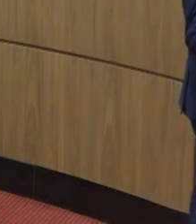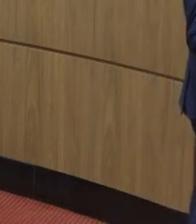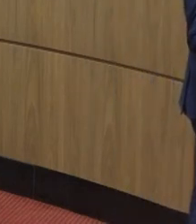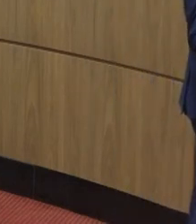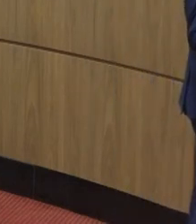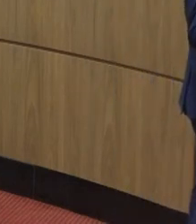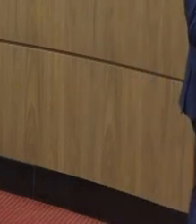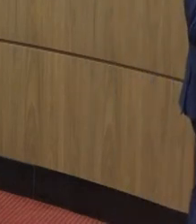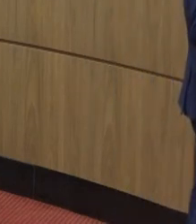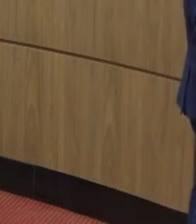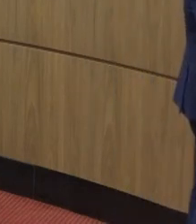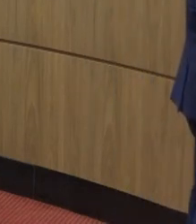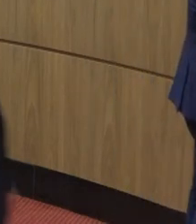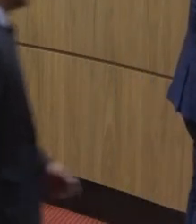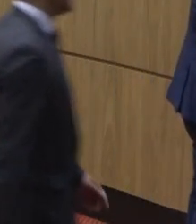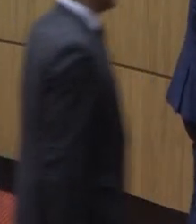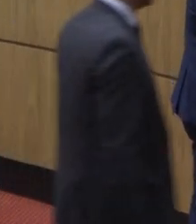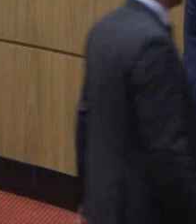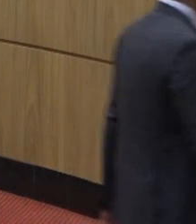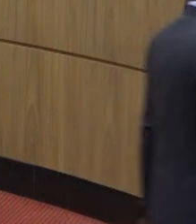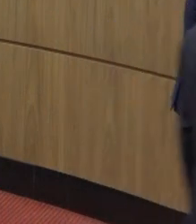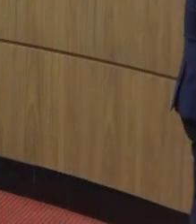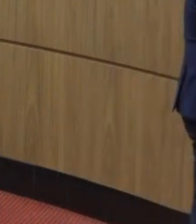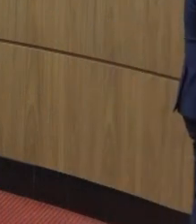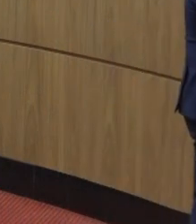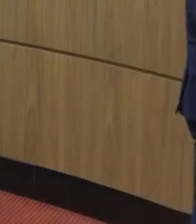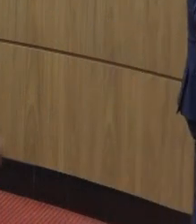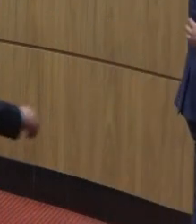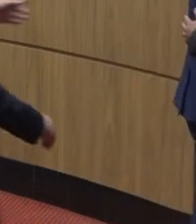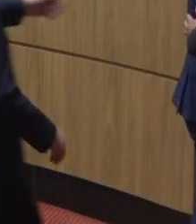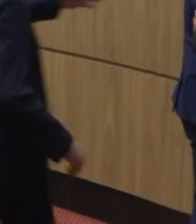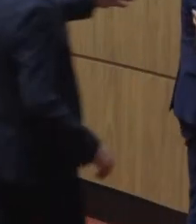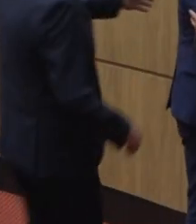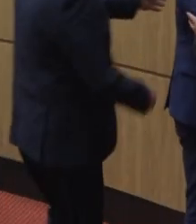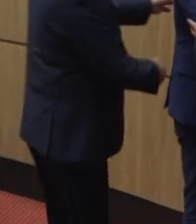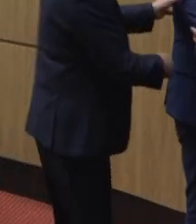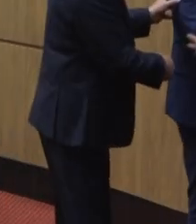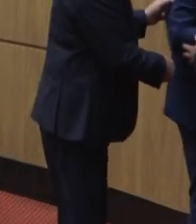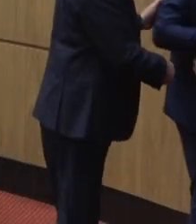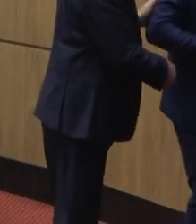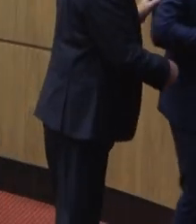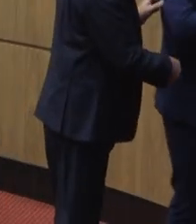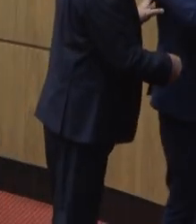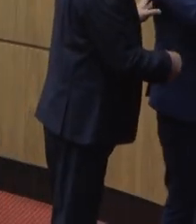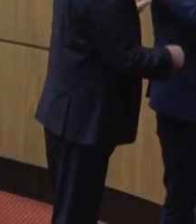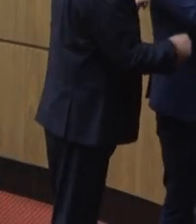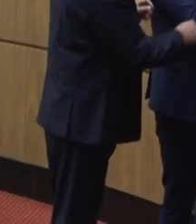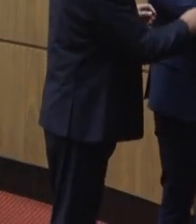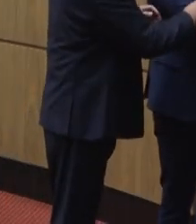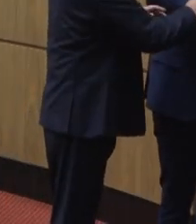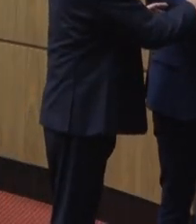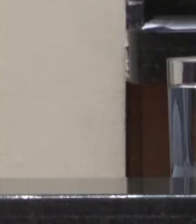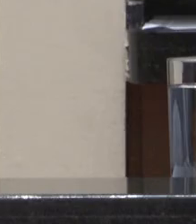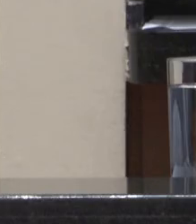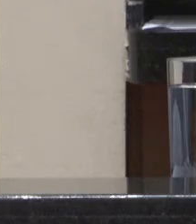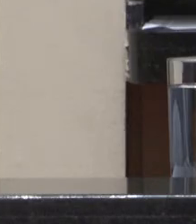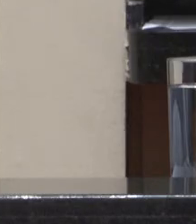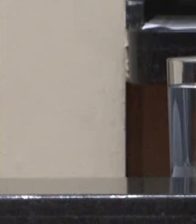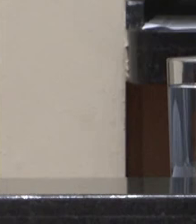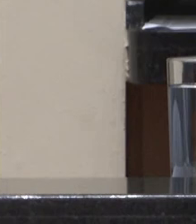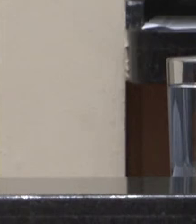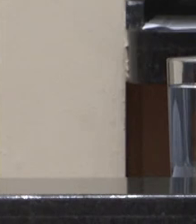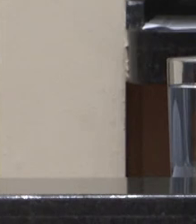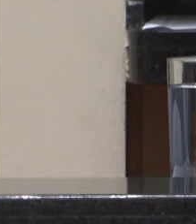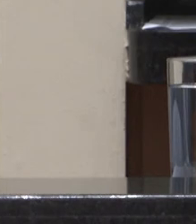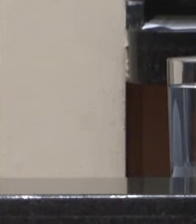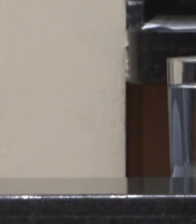reaberta a sessão, como nós não temos mais nenhum orador inscrito, esta presidência, antes de encerrar a presente